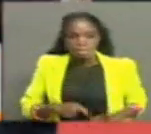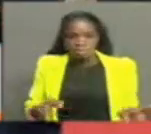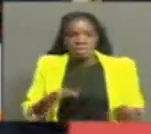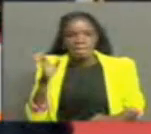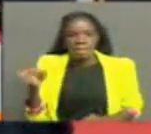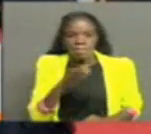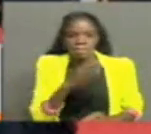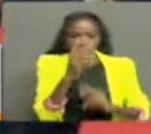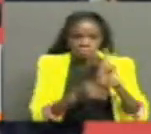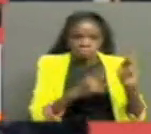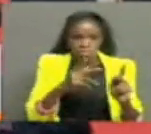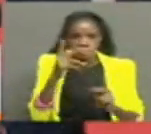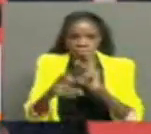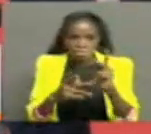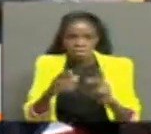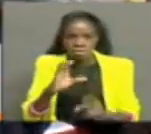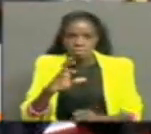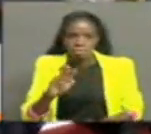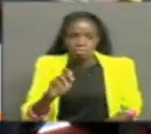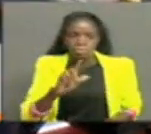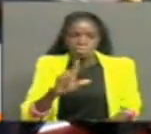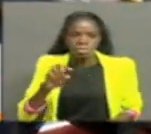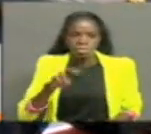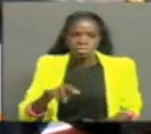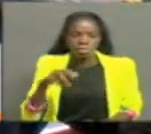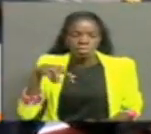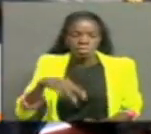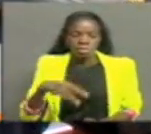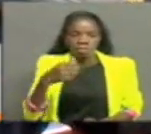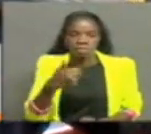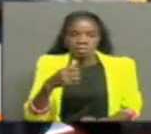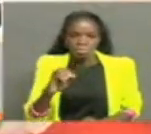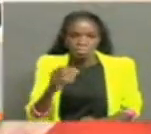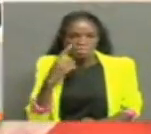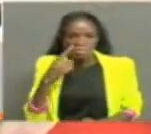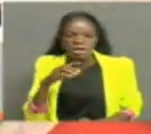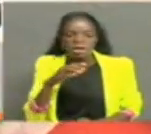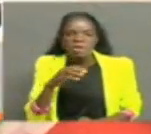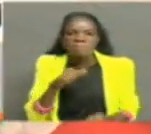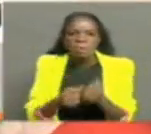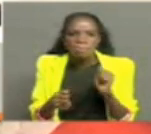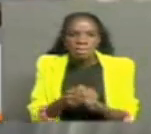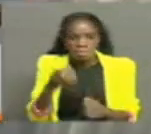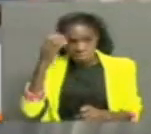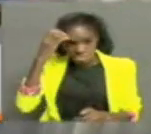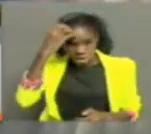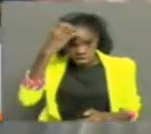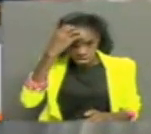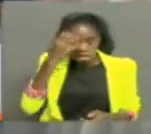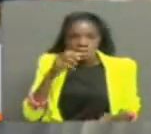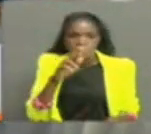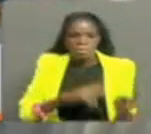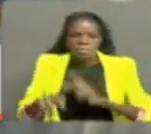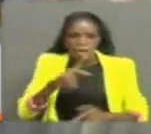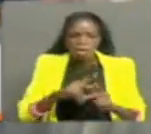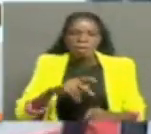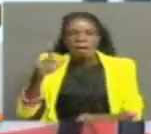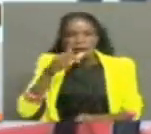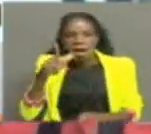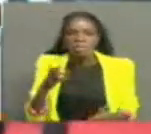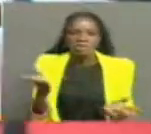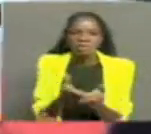ouviu as preocupações da população que giram em torno da falta de água potável, energia elétrica, escolas,